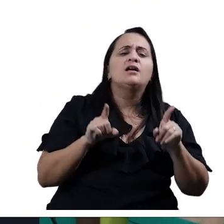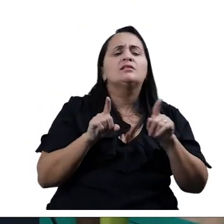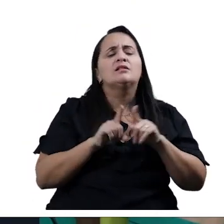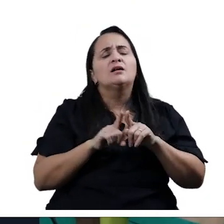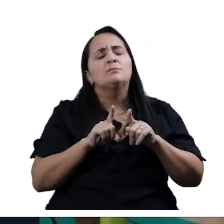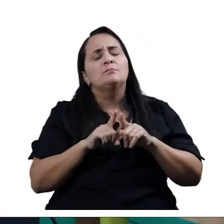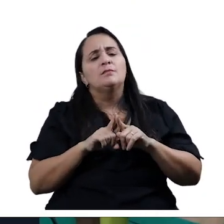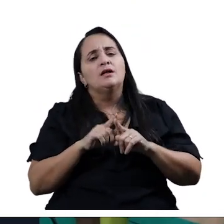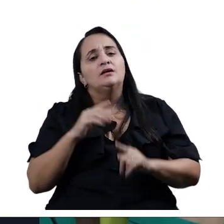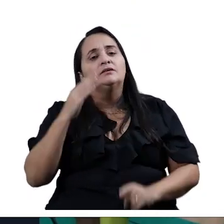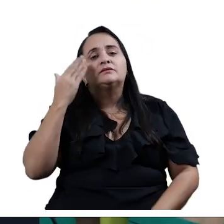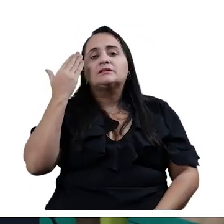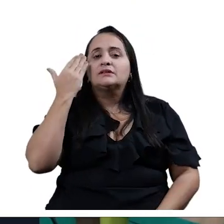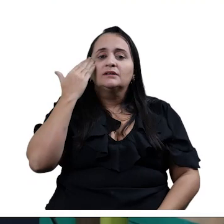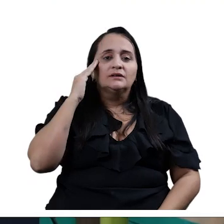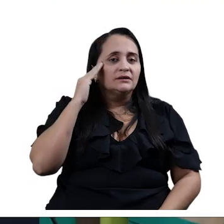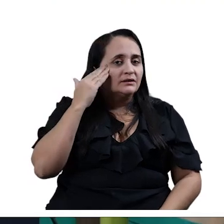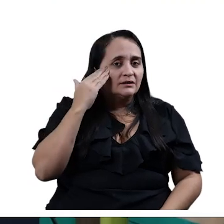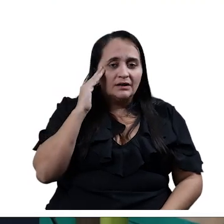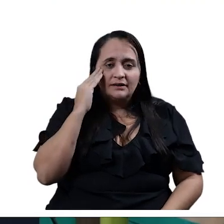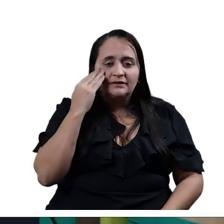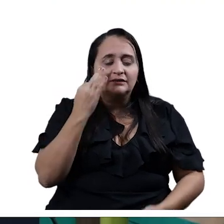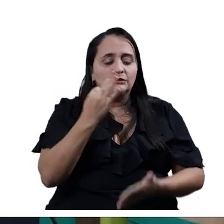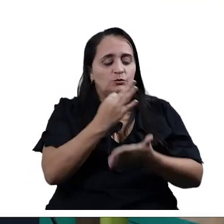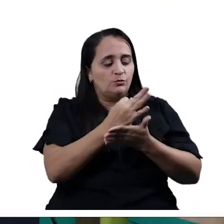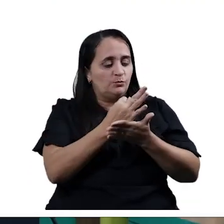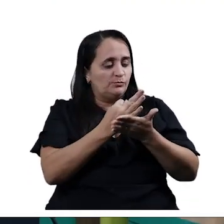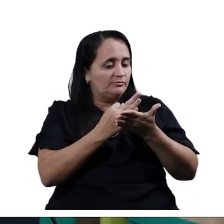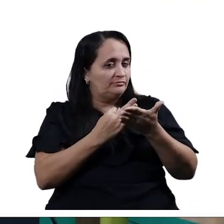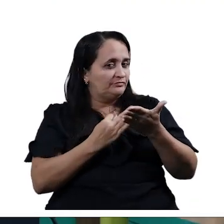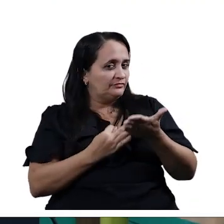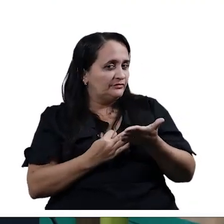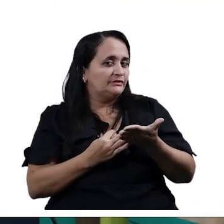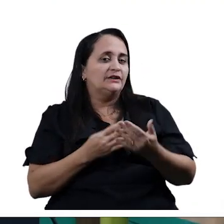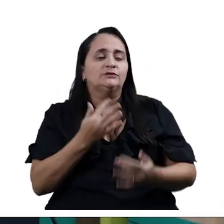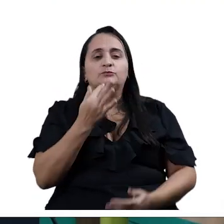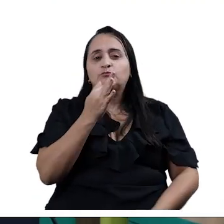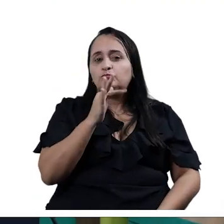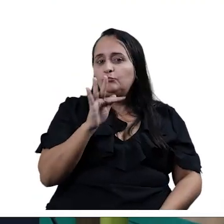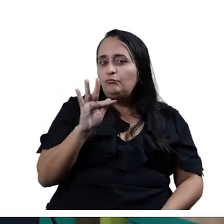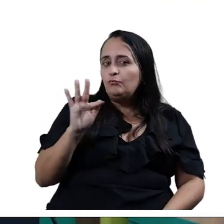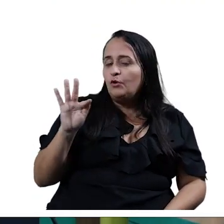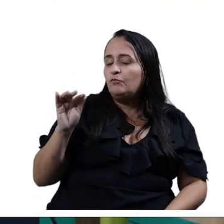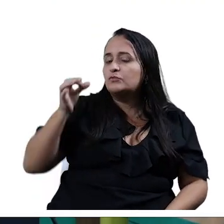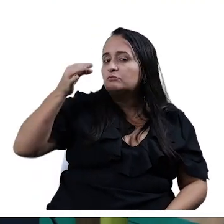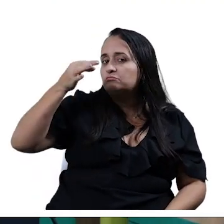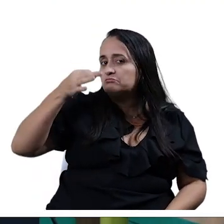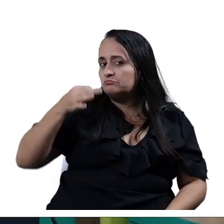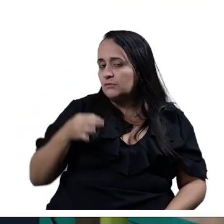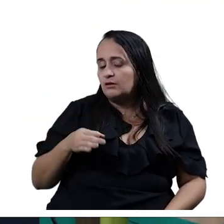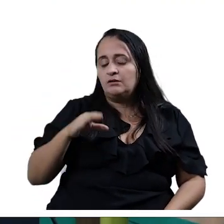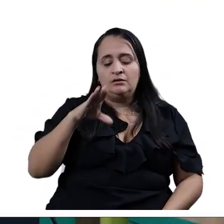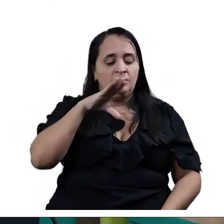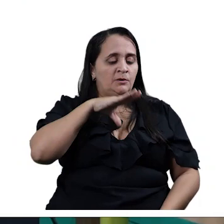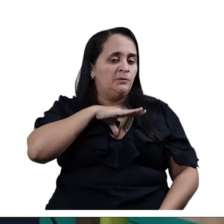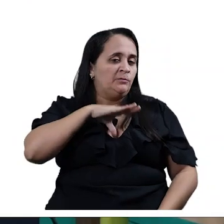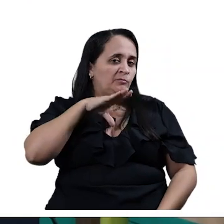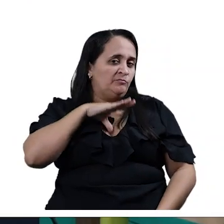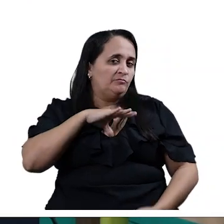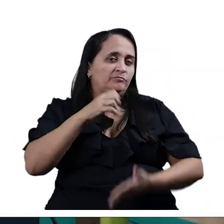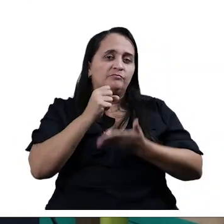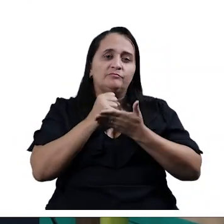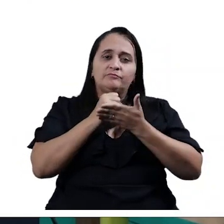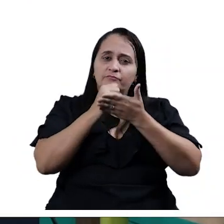tudo, entenda que o texto tem uma função, que a língua portuguesa está aí para te auxiliar a